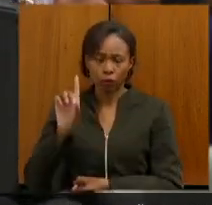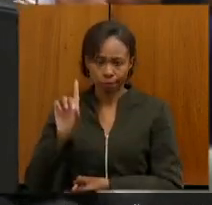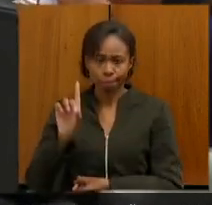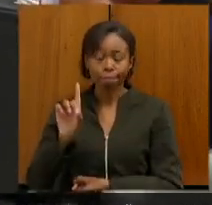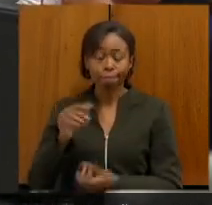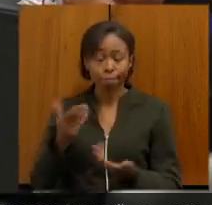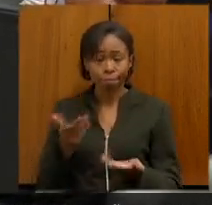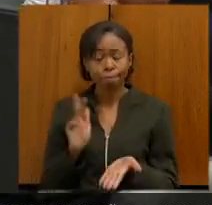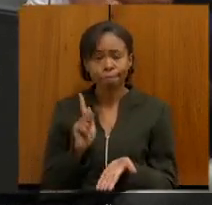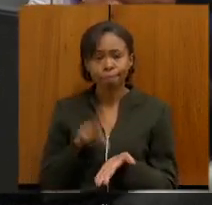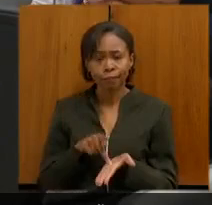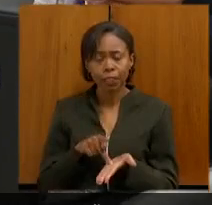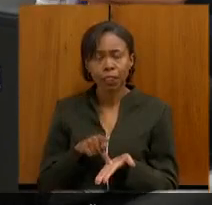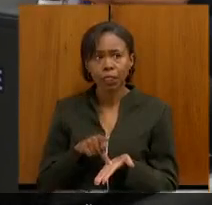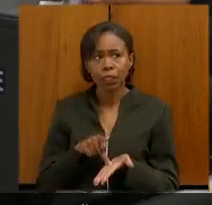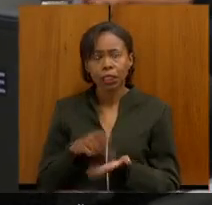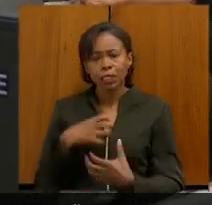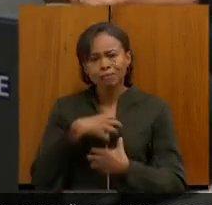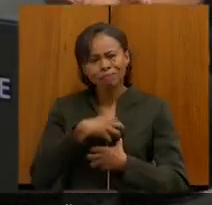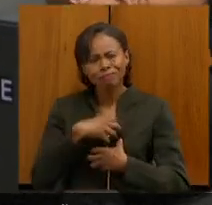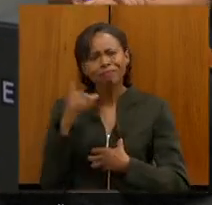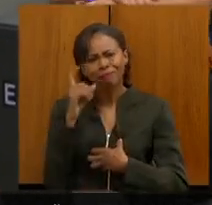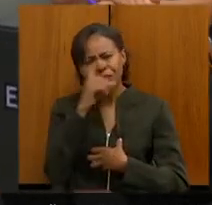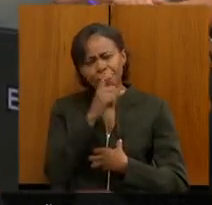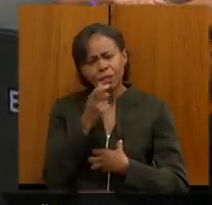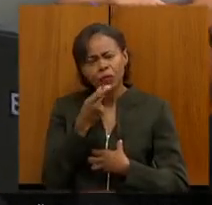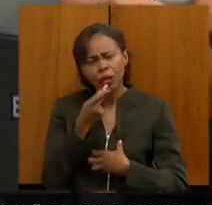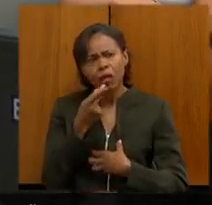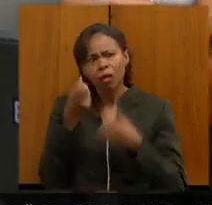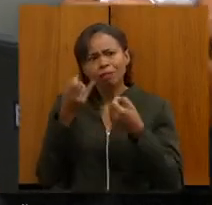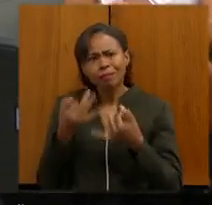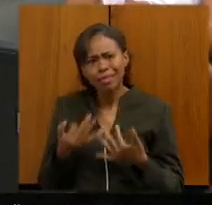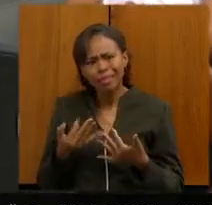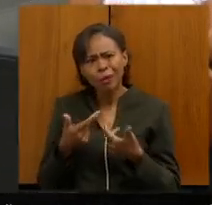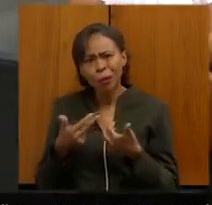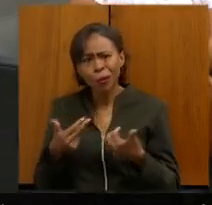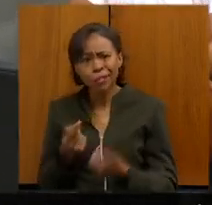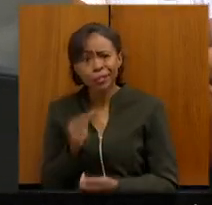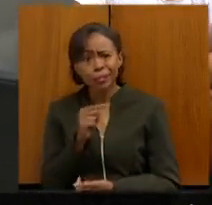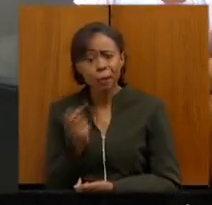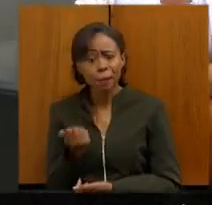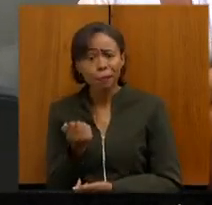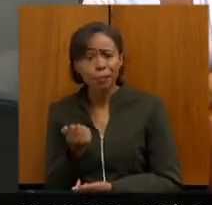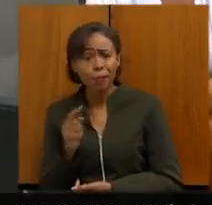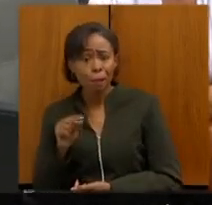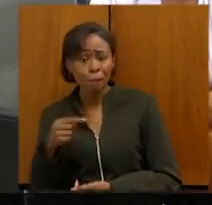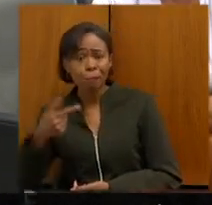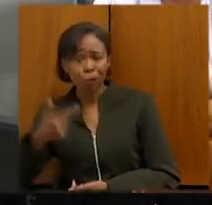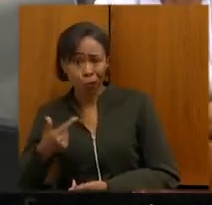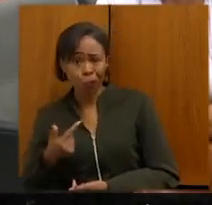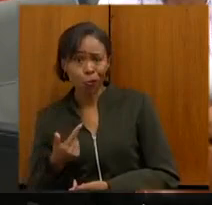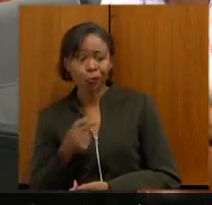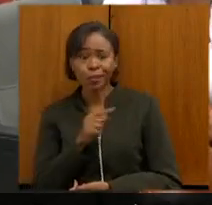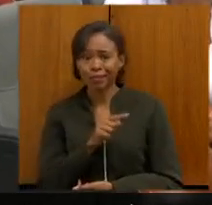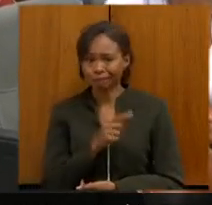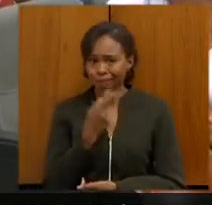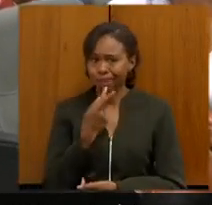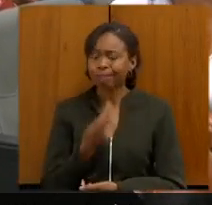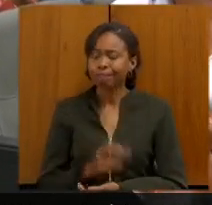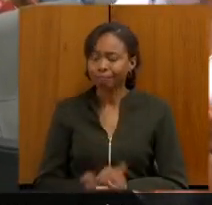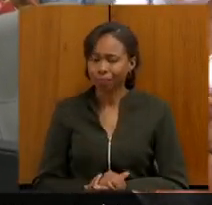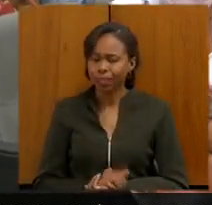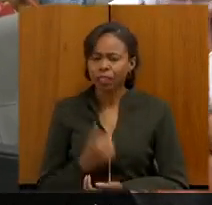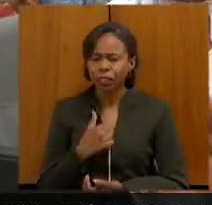fique sinceramente difícil de falar qualquer coisa depois de uma fala dessa sabe eu